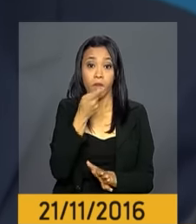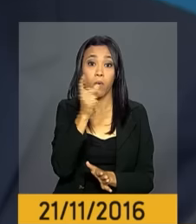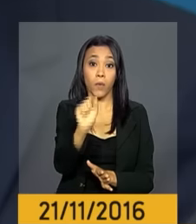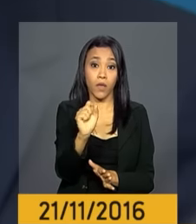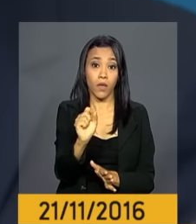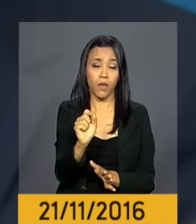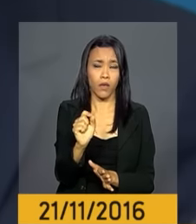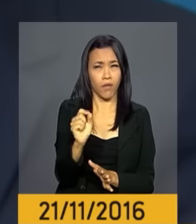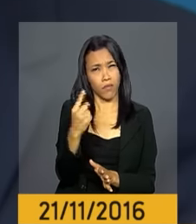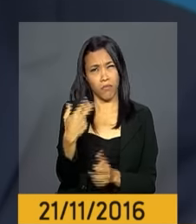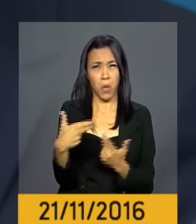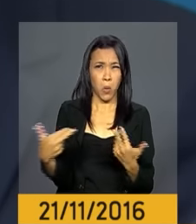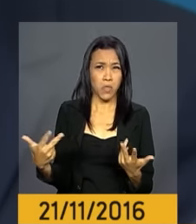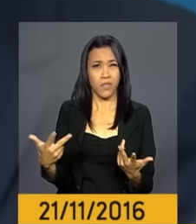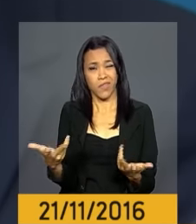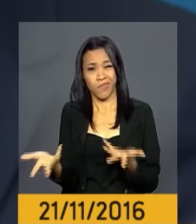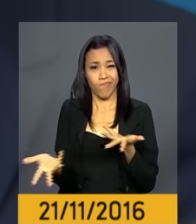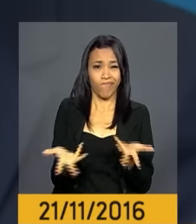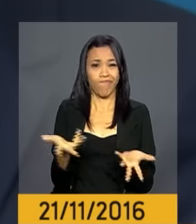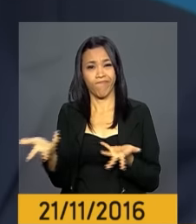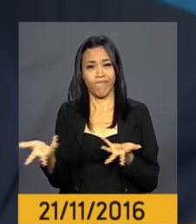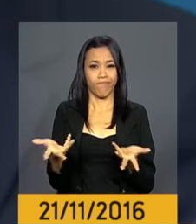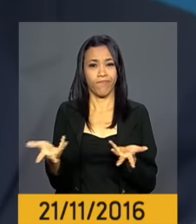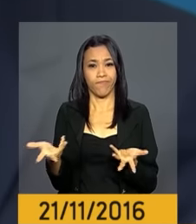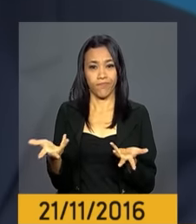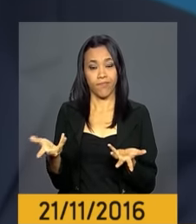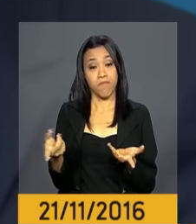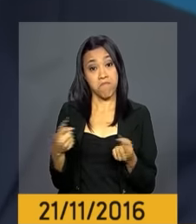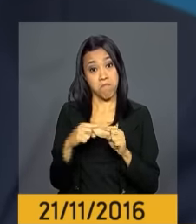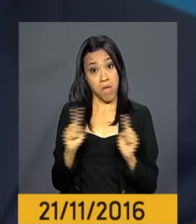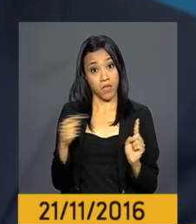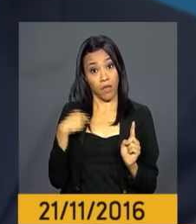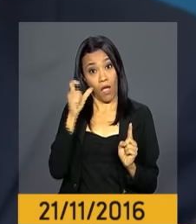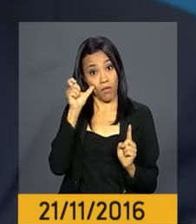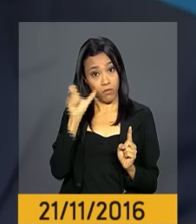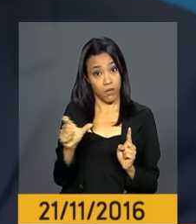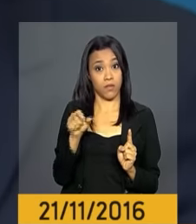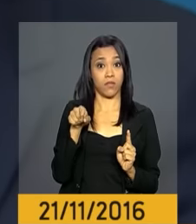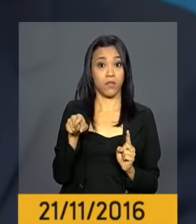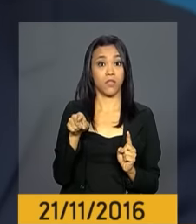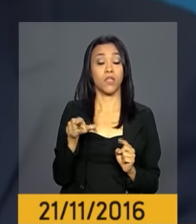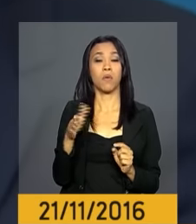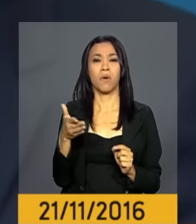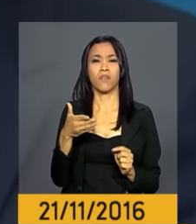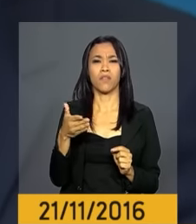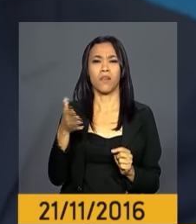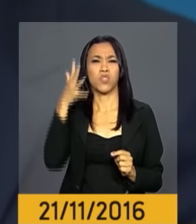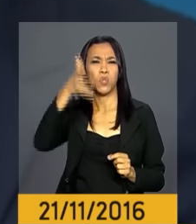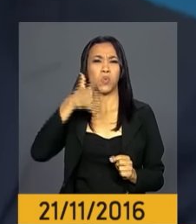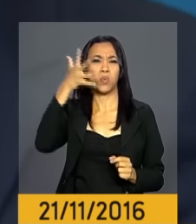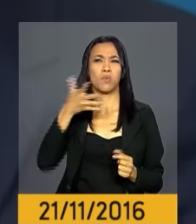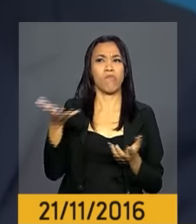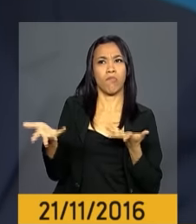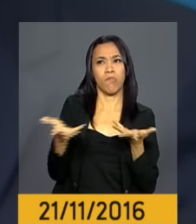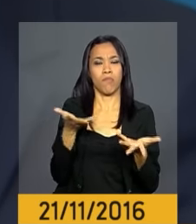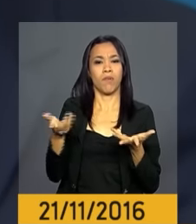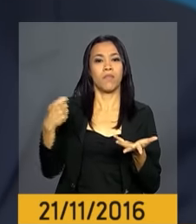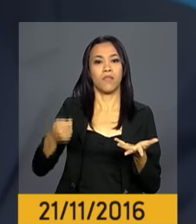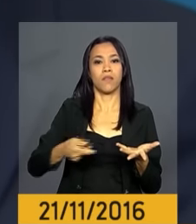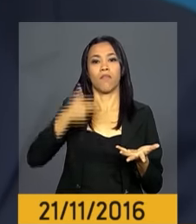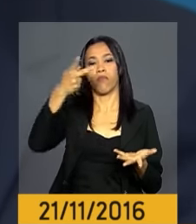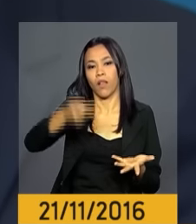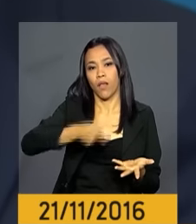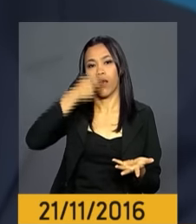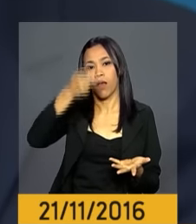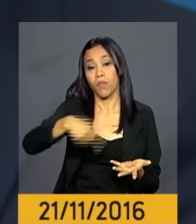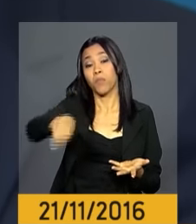também banal, né? Banal. Mas é interessante como as banalidades muitas vezes têm que ser repetidas, porque as